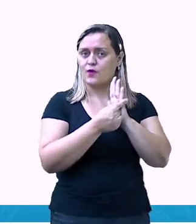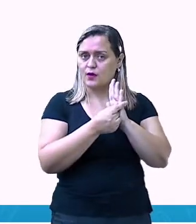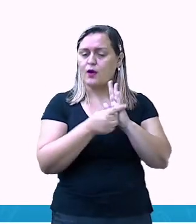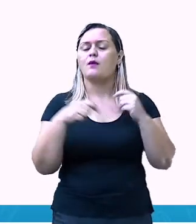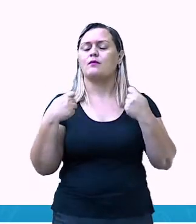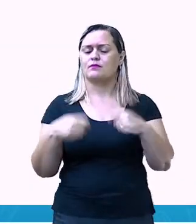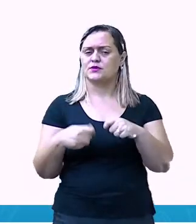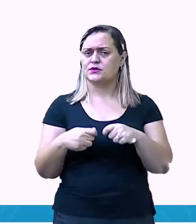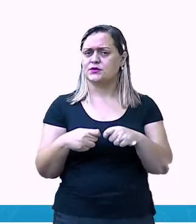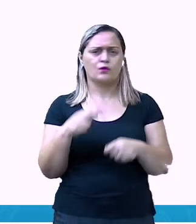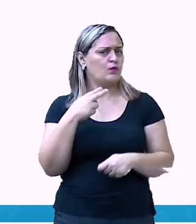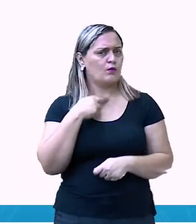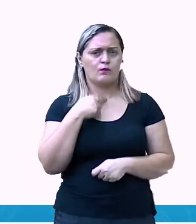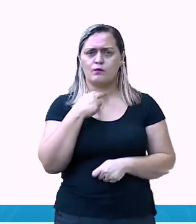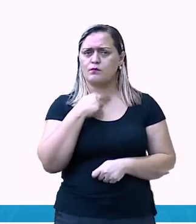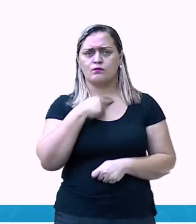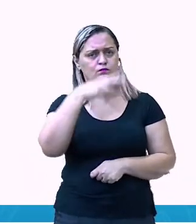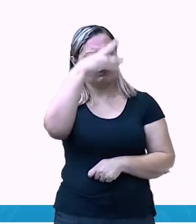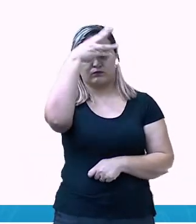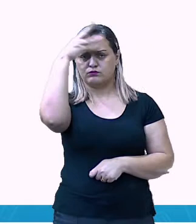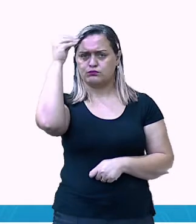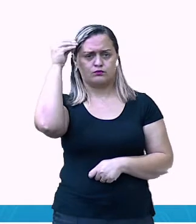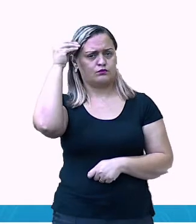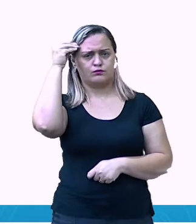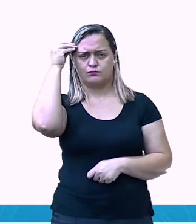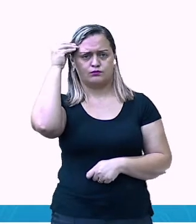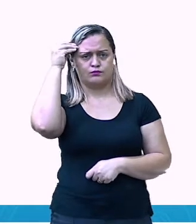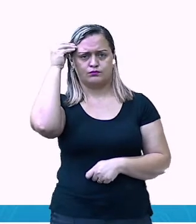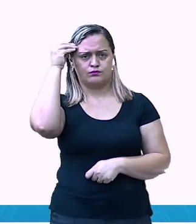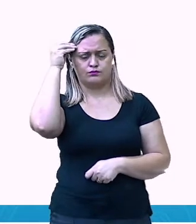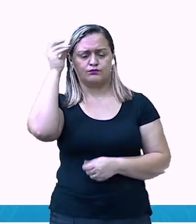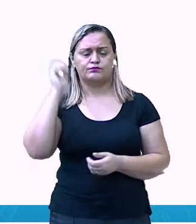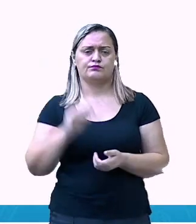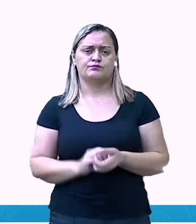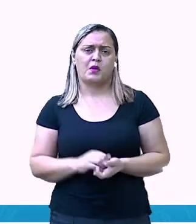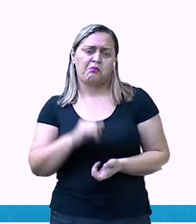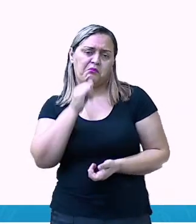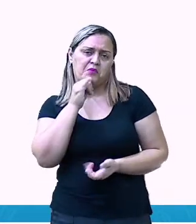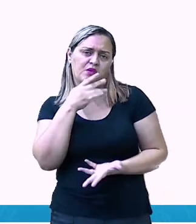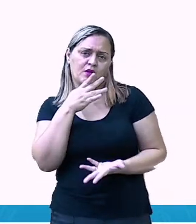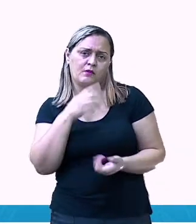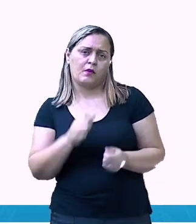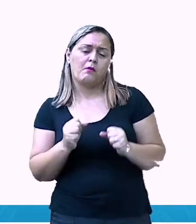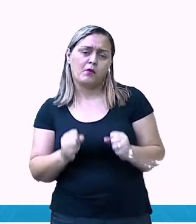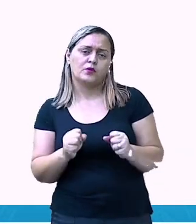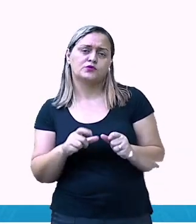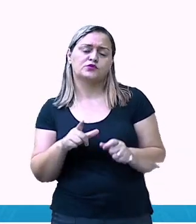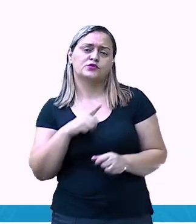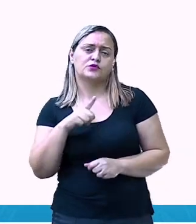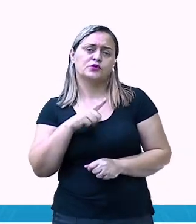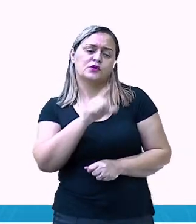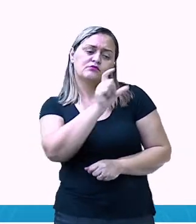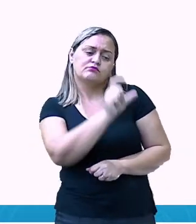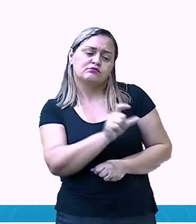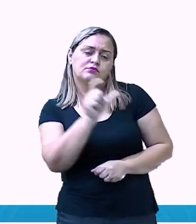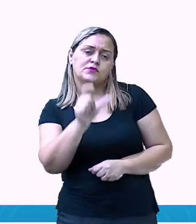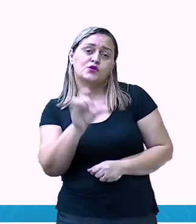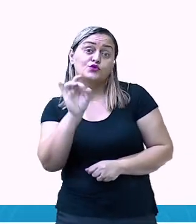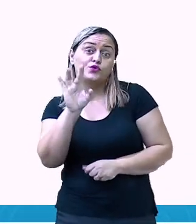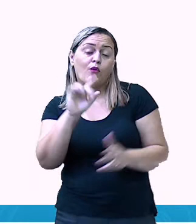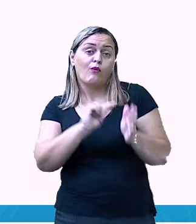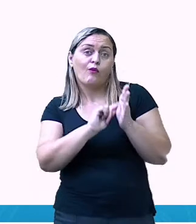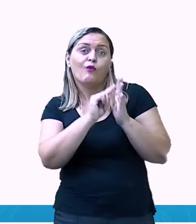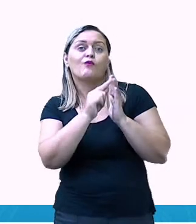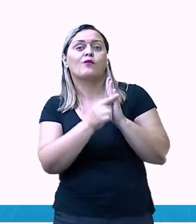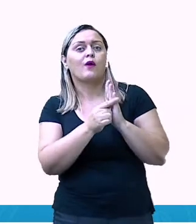uma sílaba formada por, olha lá, somente com uma vogal. Existe, sim. A, somente com A, por exemplo,